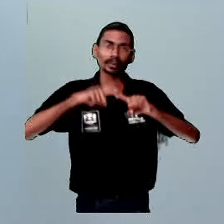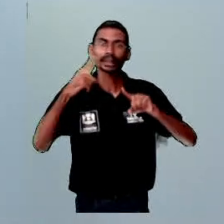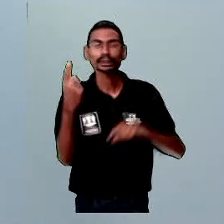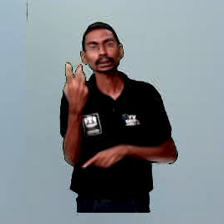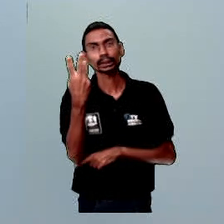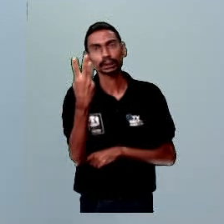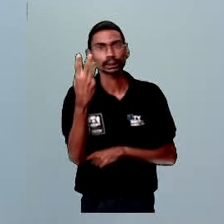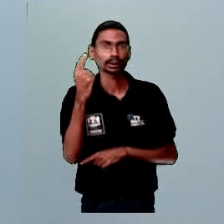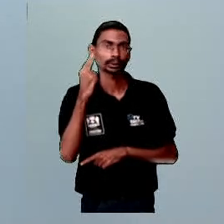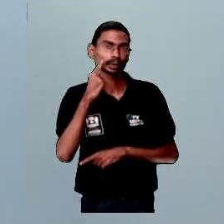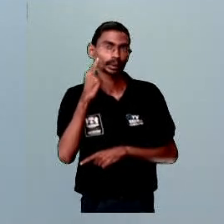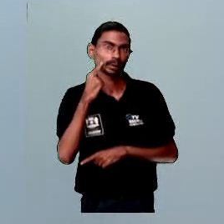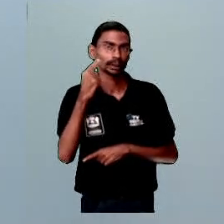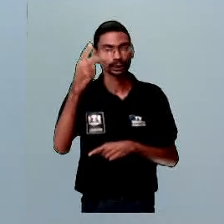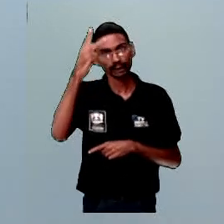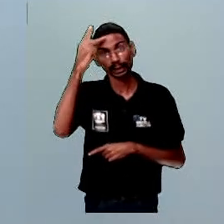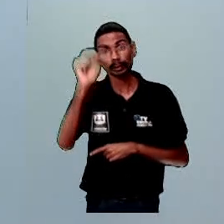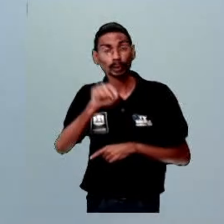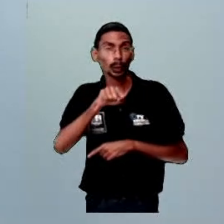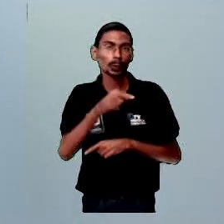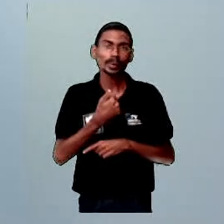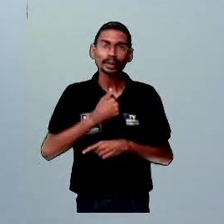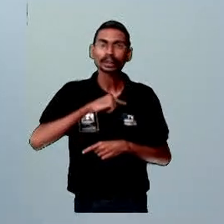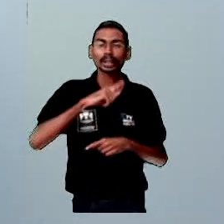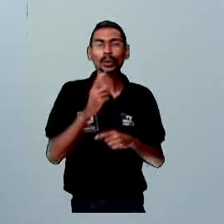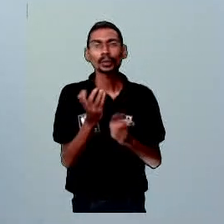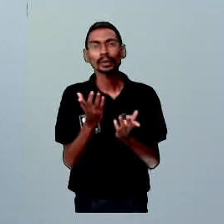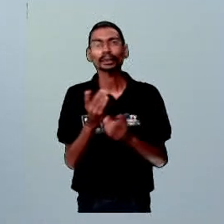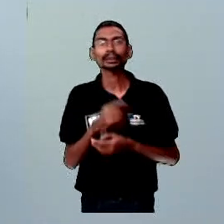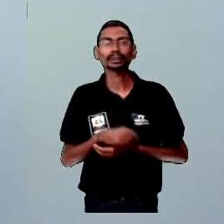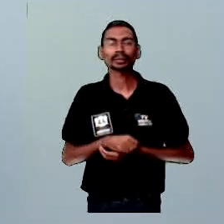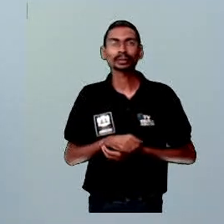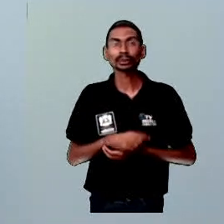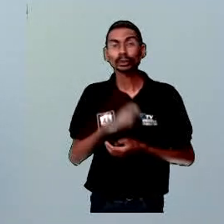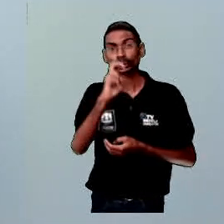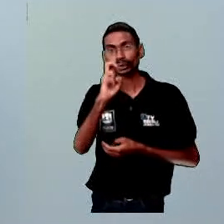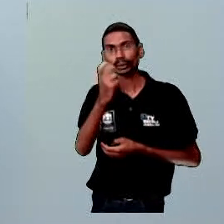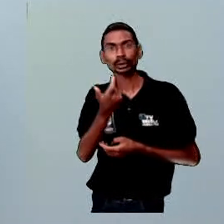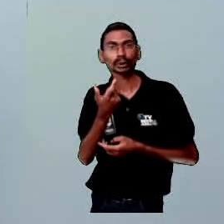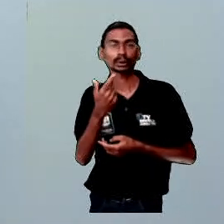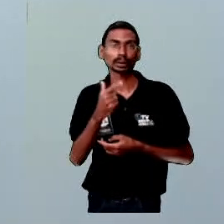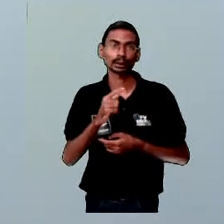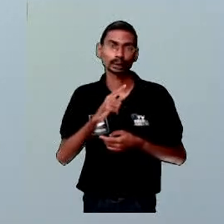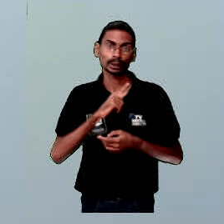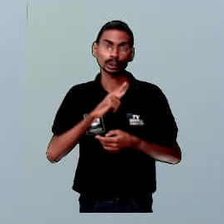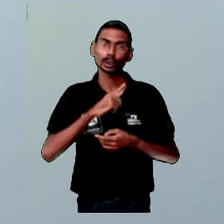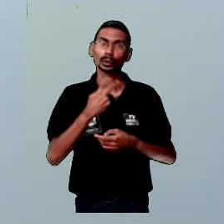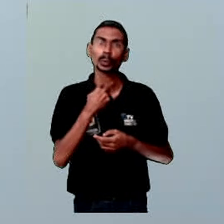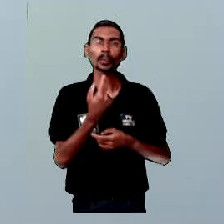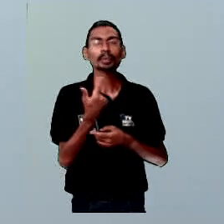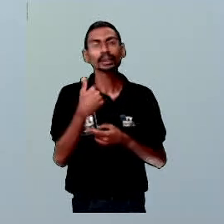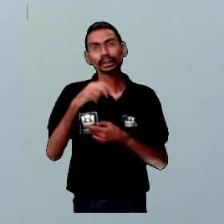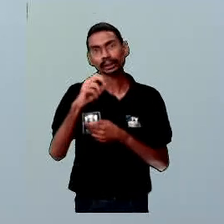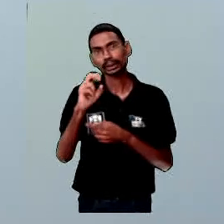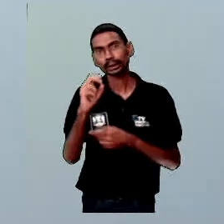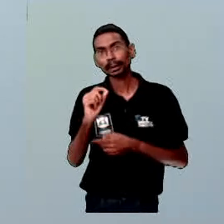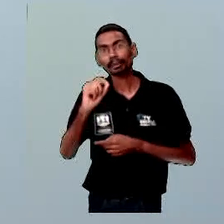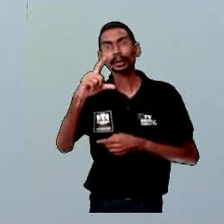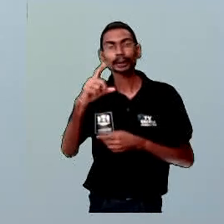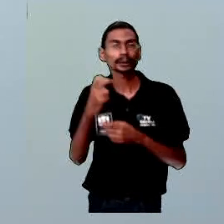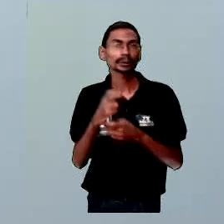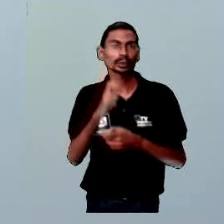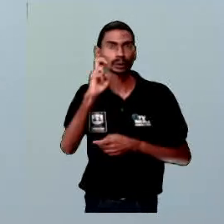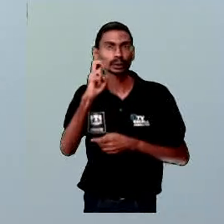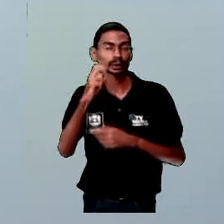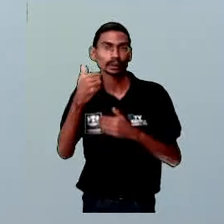3 balinhas. E a posição que o 5 ocupa, ela está à frente, ó. Aqui o 5, ele está à frente do